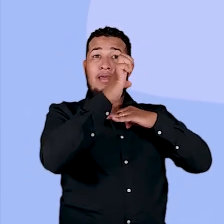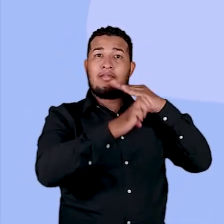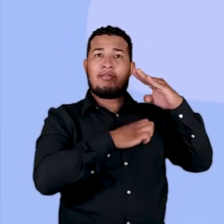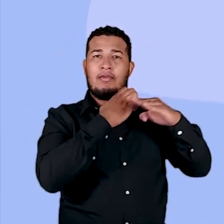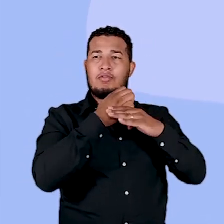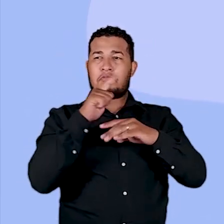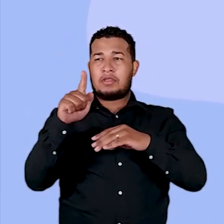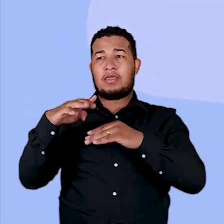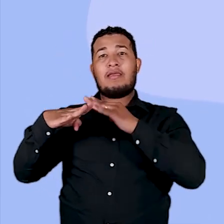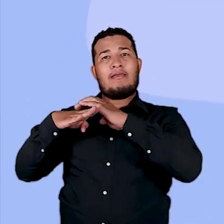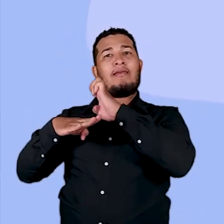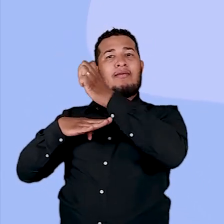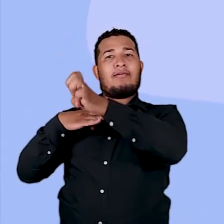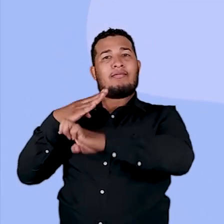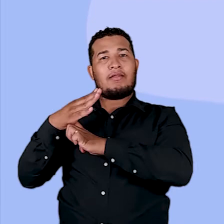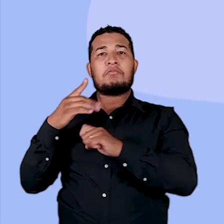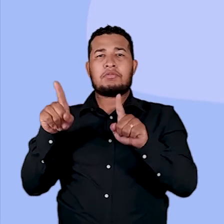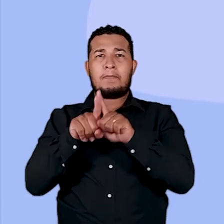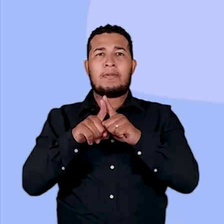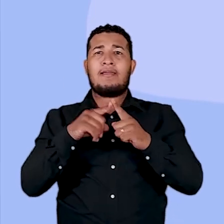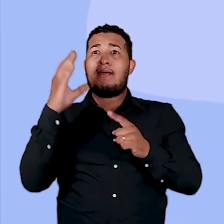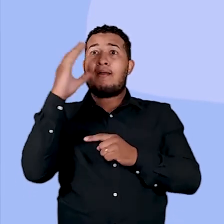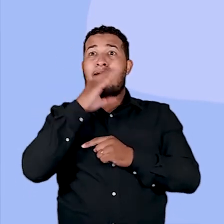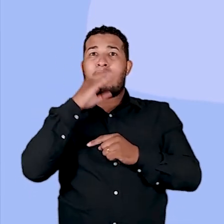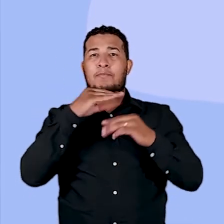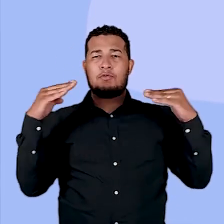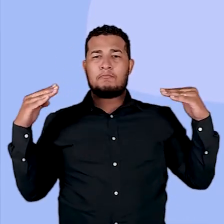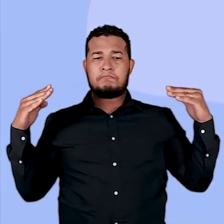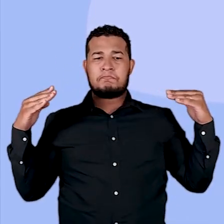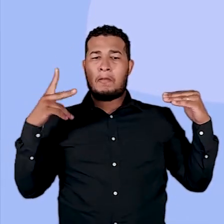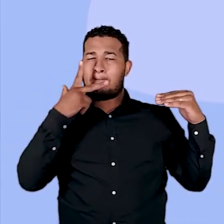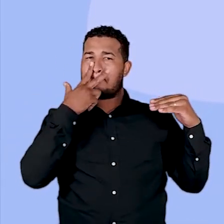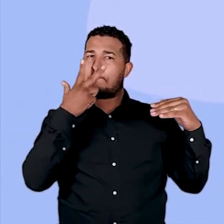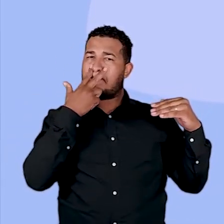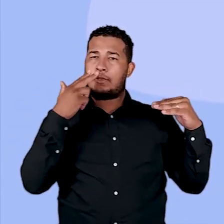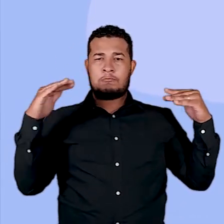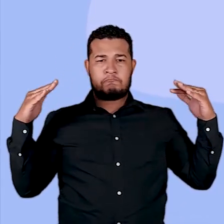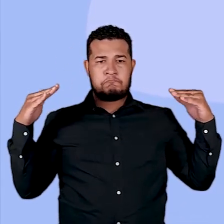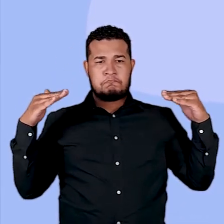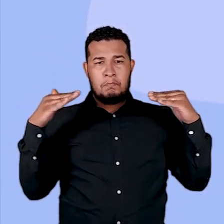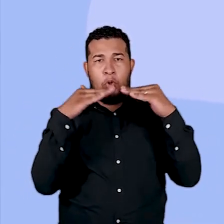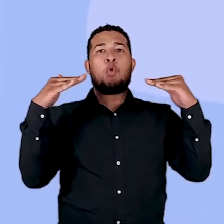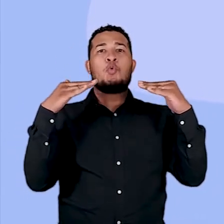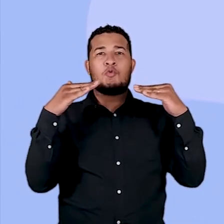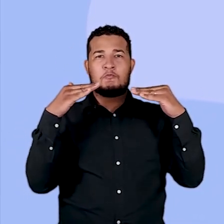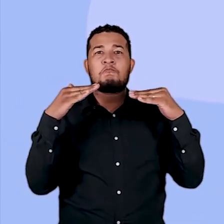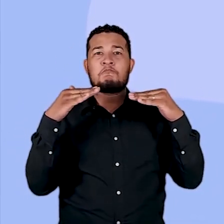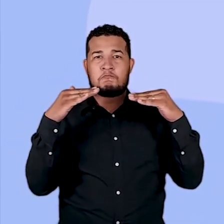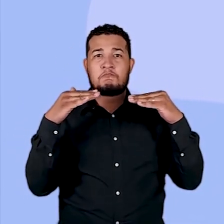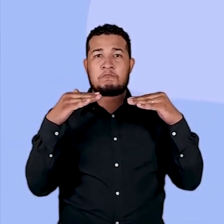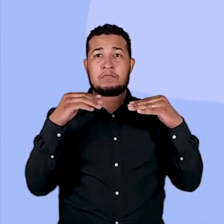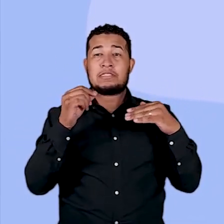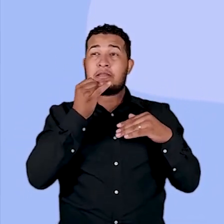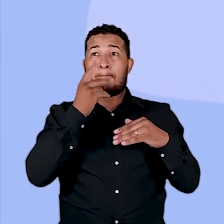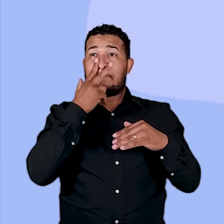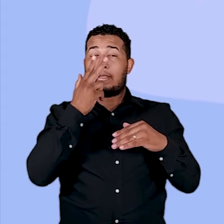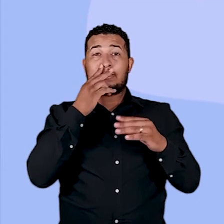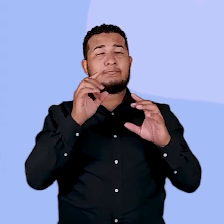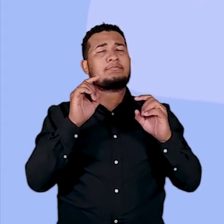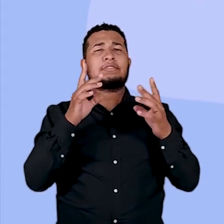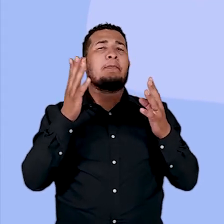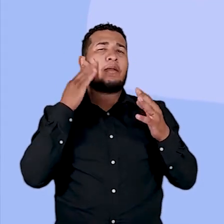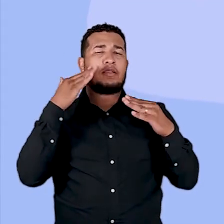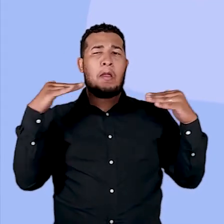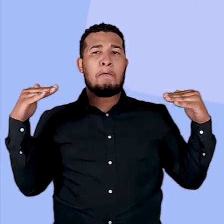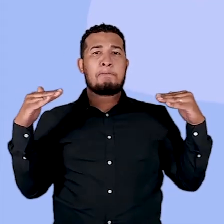elétron é muito alta, é 100 mil km por segundo. Um curto-circuito é como se eu fizesse com que um elétron se chocasse com o outro. De maneira